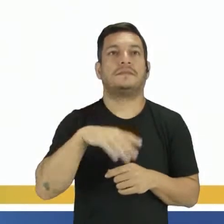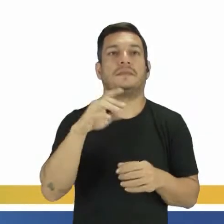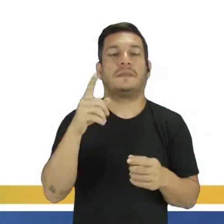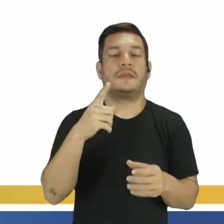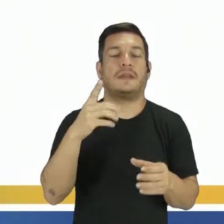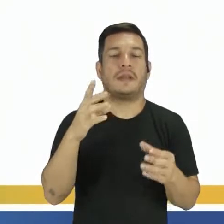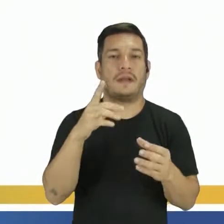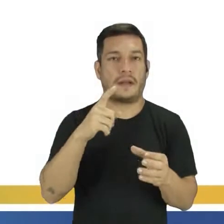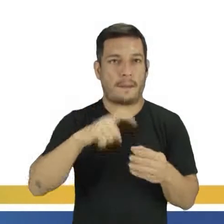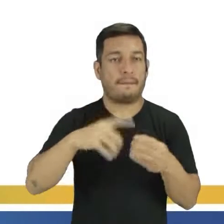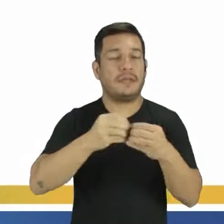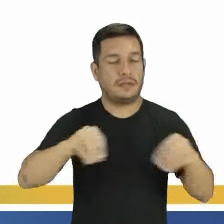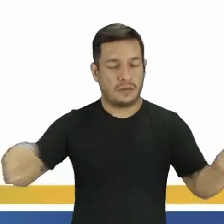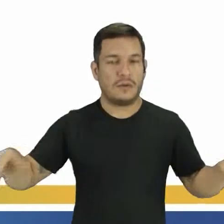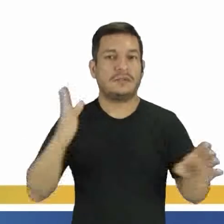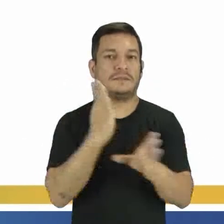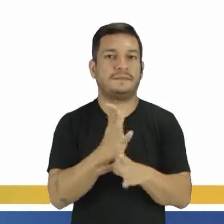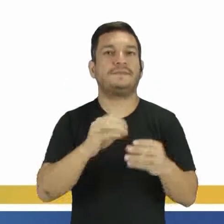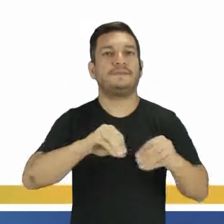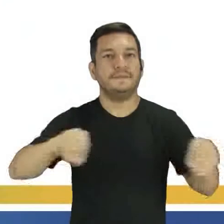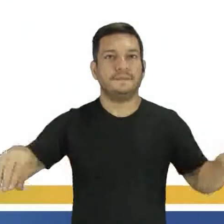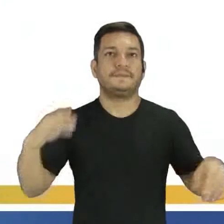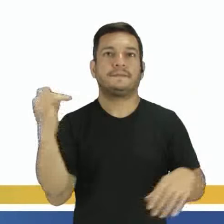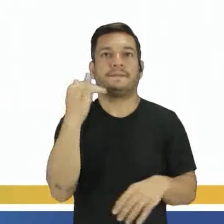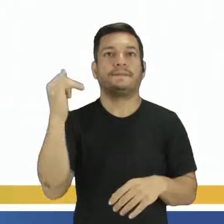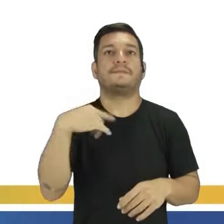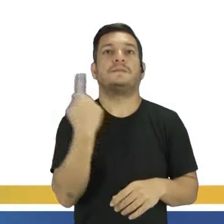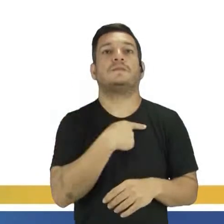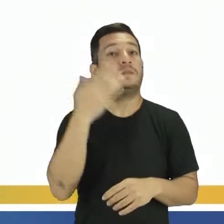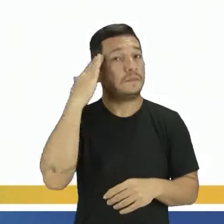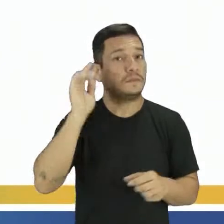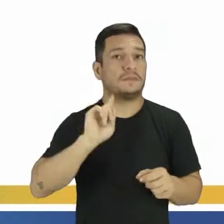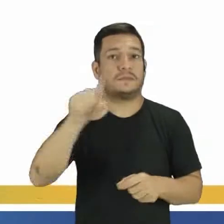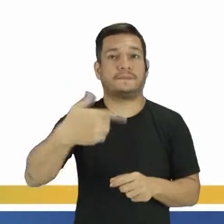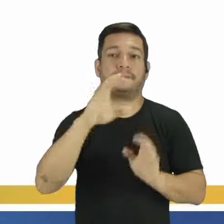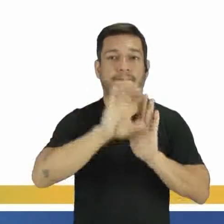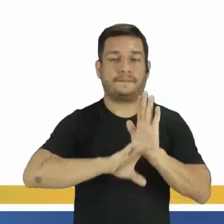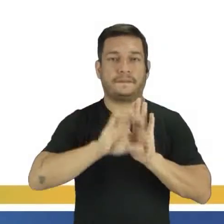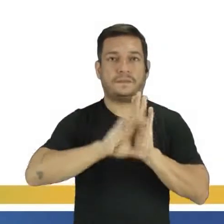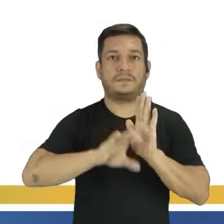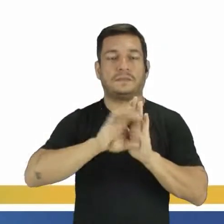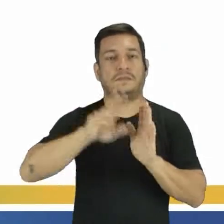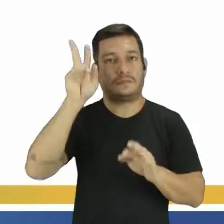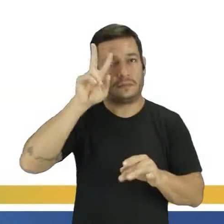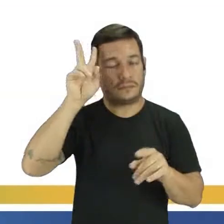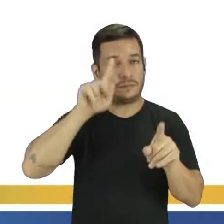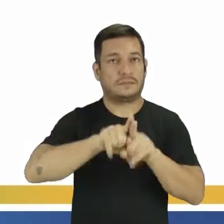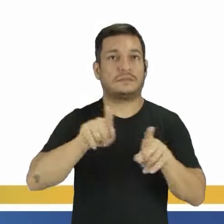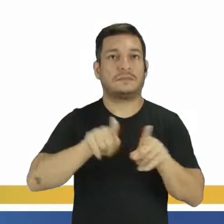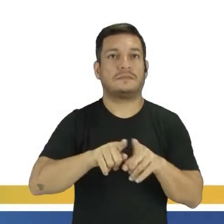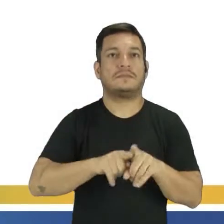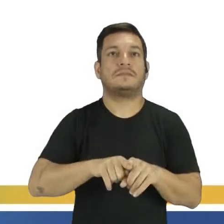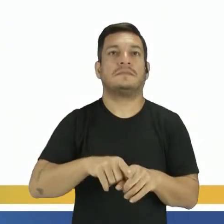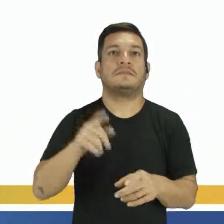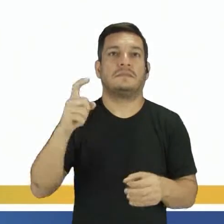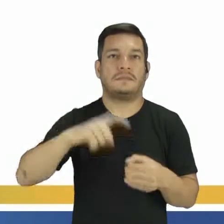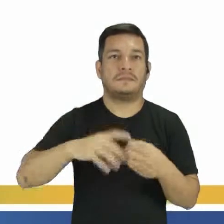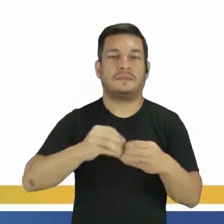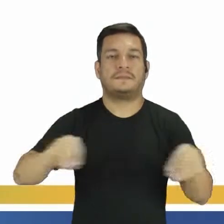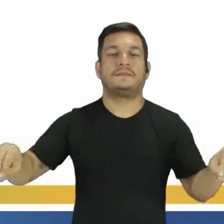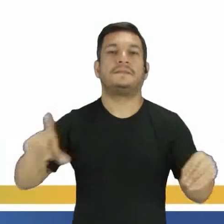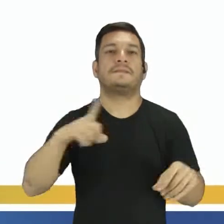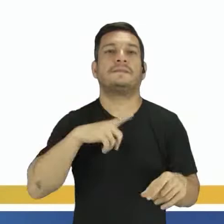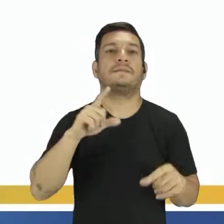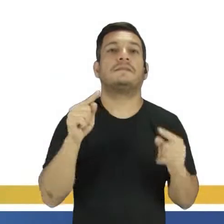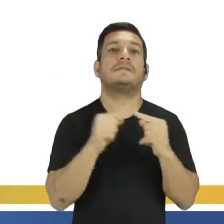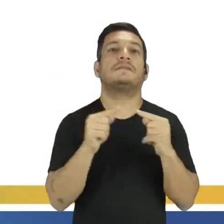e meiose é muito importante, até para a gente entender o nosso próximo conteúdo, tá? Lembrando que a meiose, ela vai estar